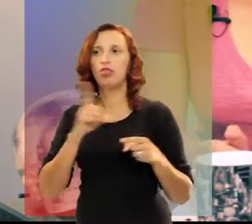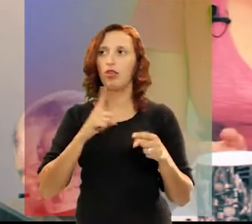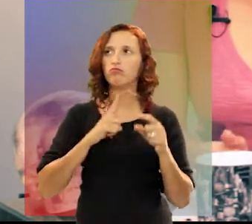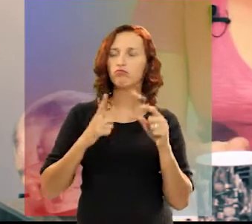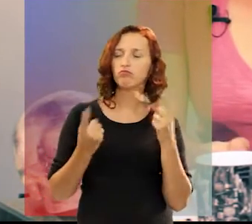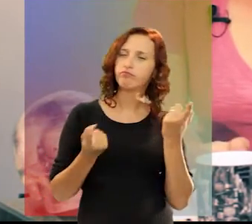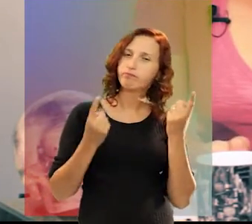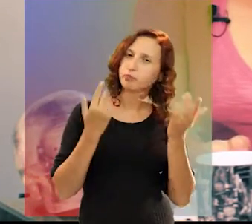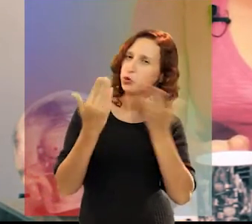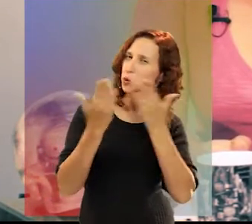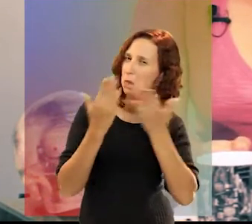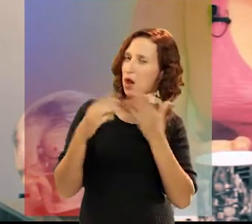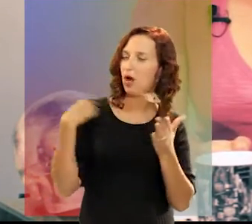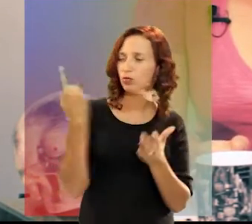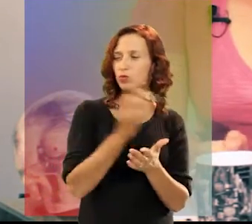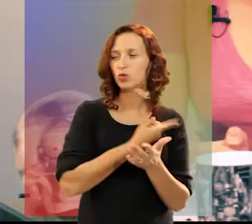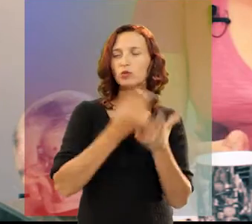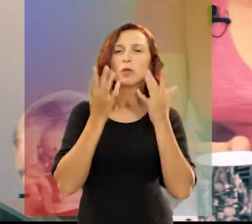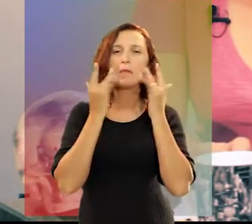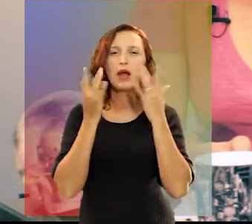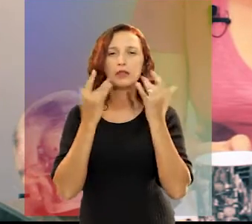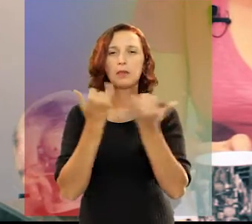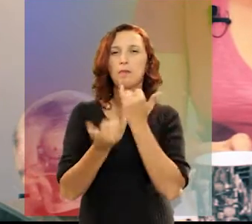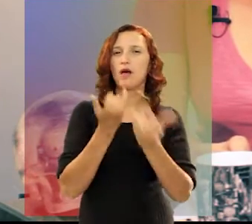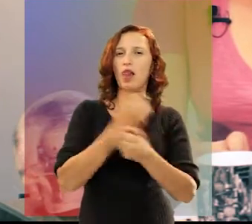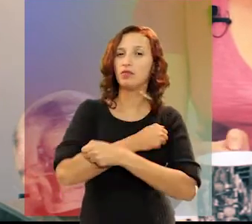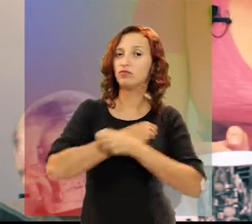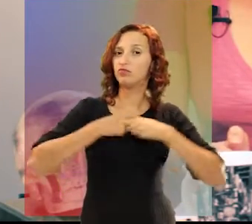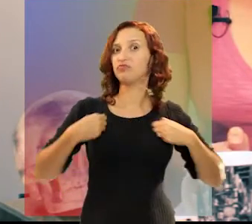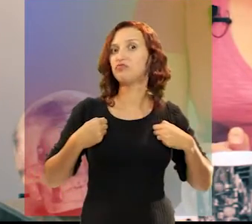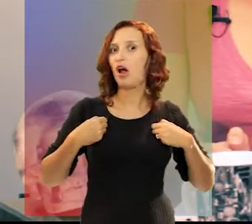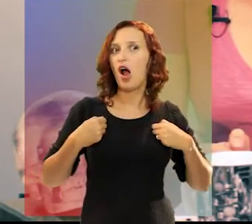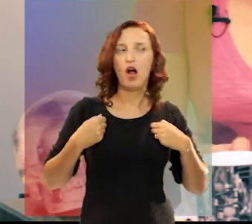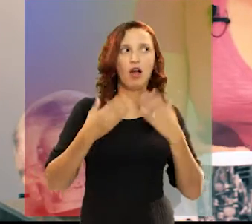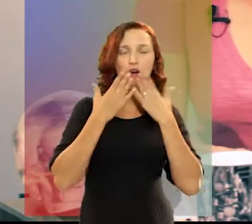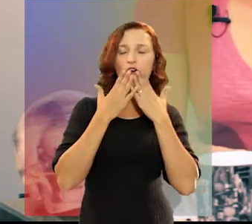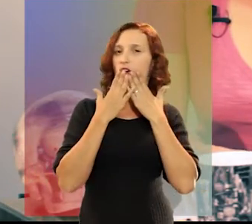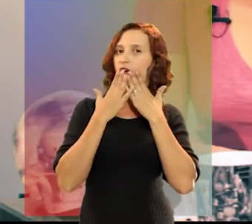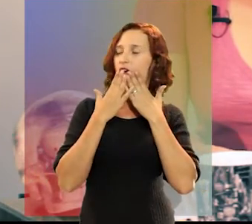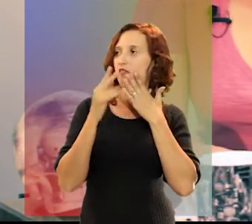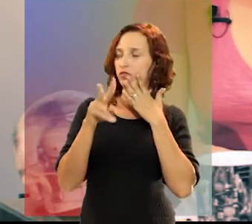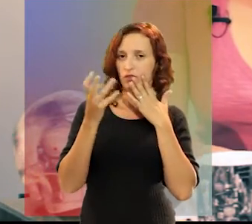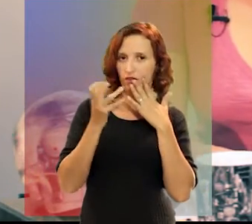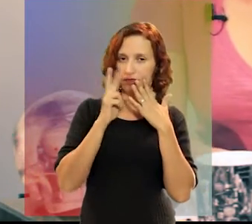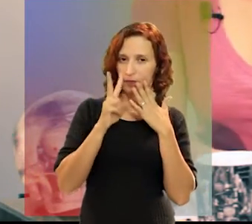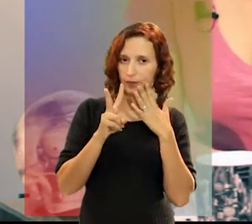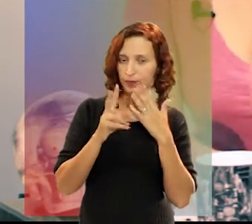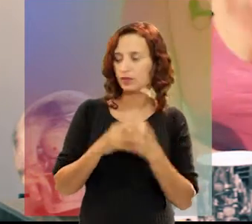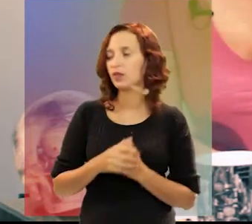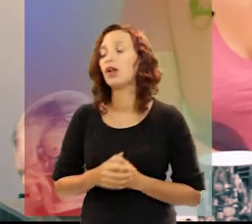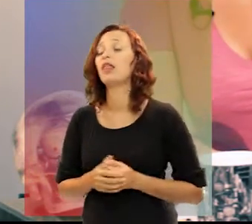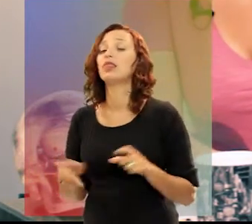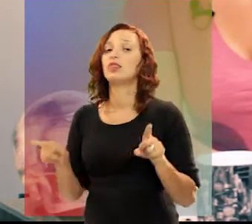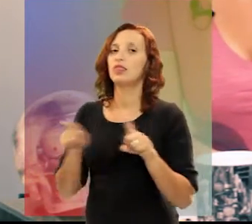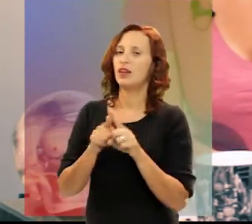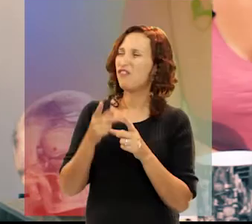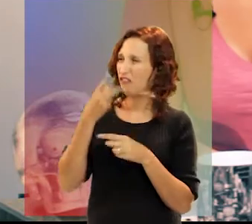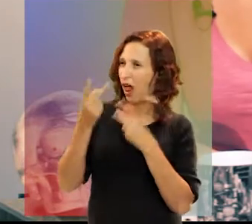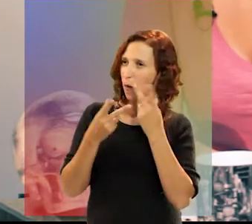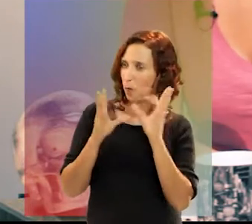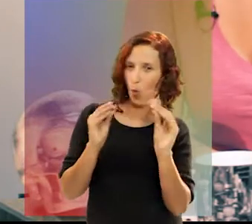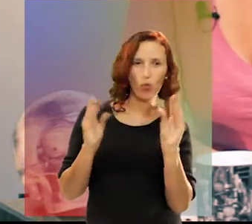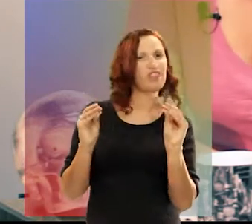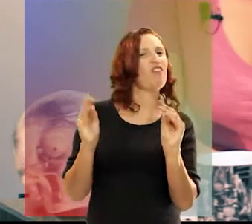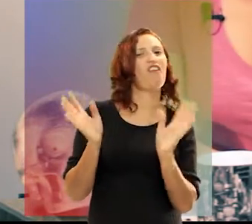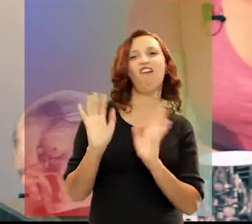tem um ponto, assim, né? Dos super-heróis, né? A gente tem cenas com super-heróis. Quem vai ver? Não, e também com relação a... Eu tô